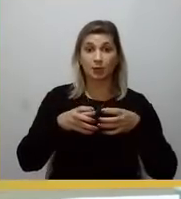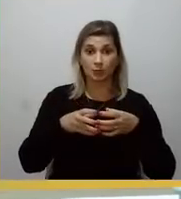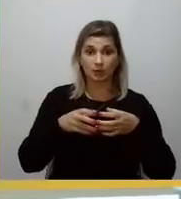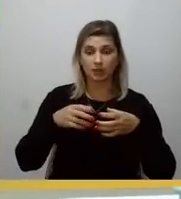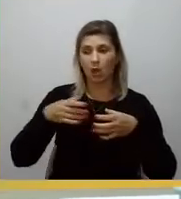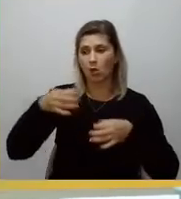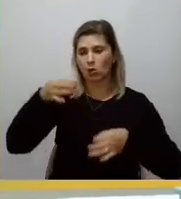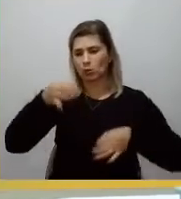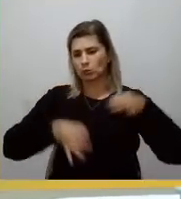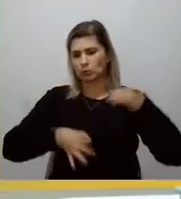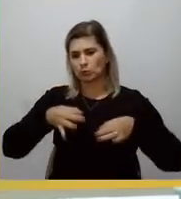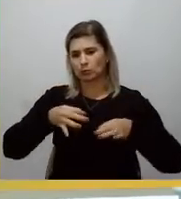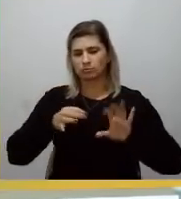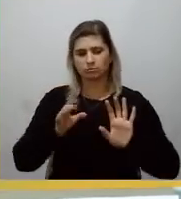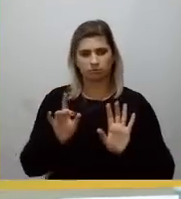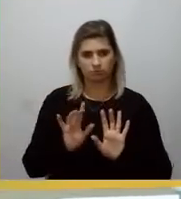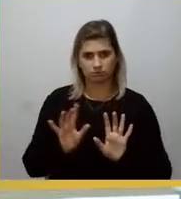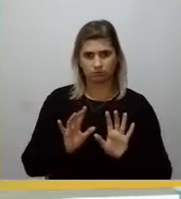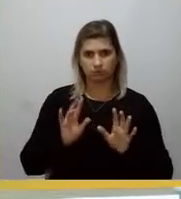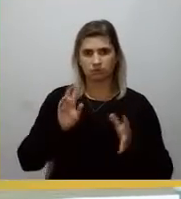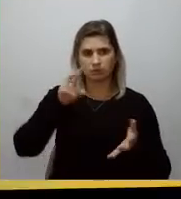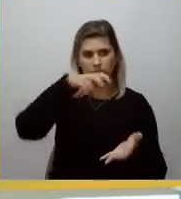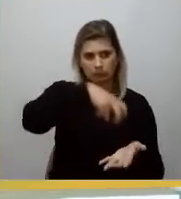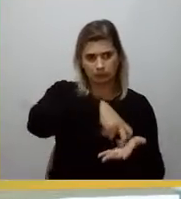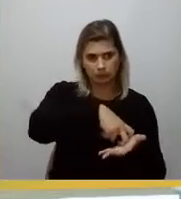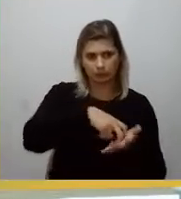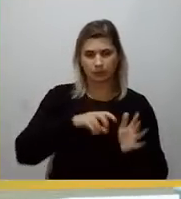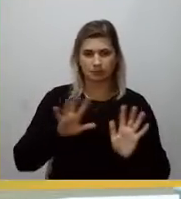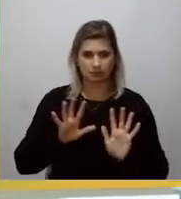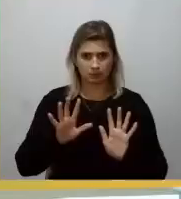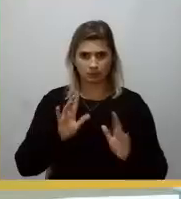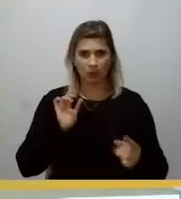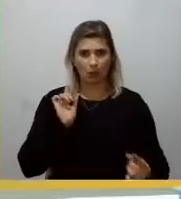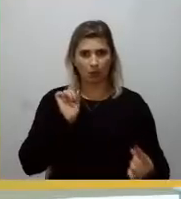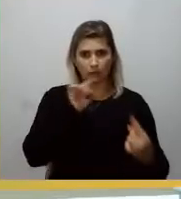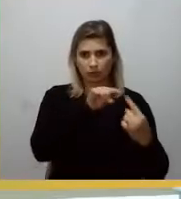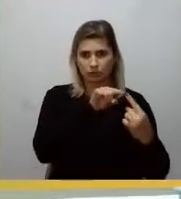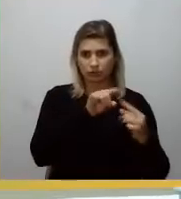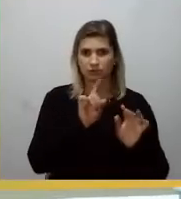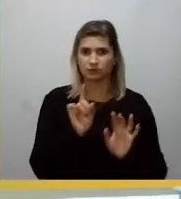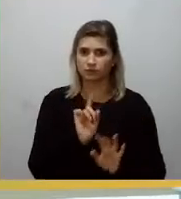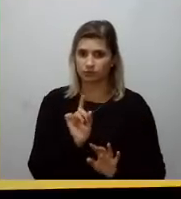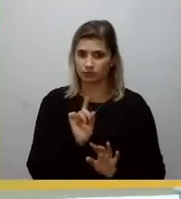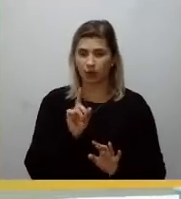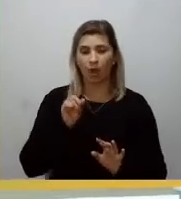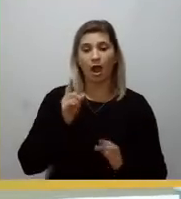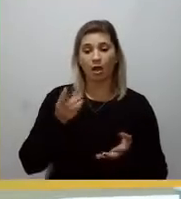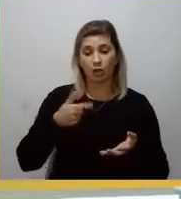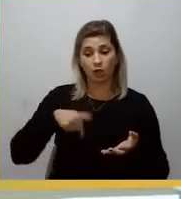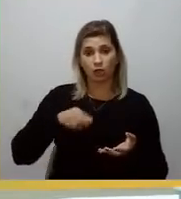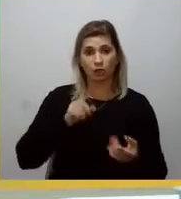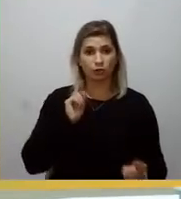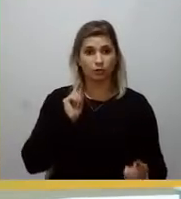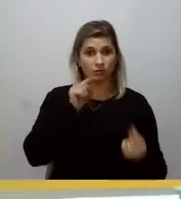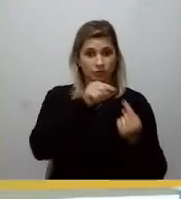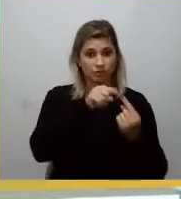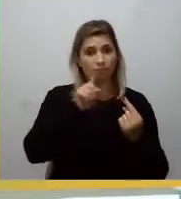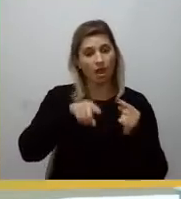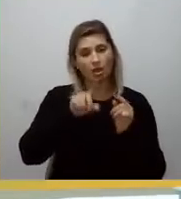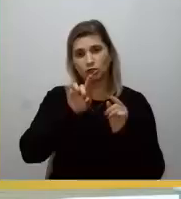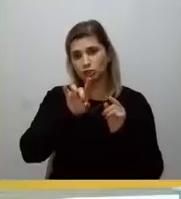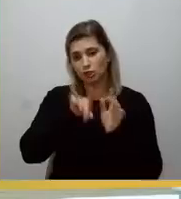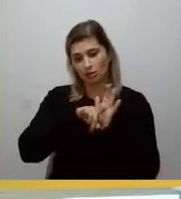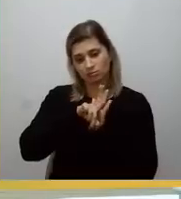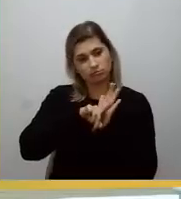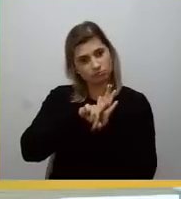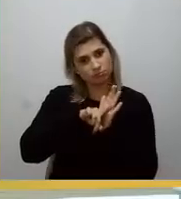ninguém, ela não pune ninguém, não é esse o objetivo, fazer caça às bruxas, nosso objetivo é fazer investigação. Inclusive,